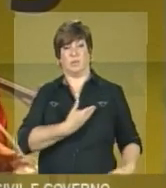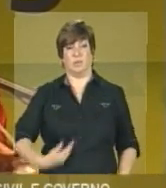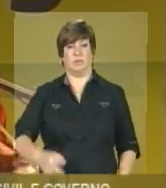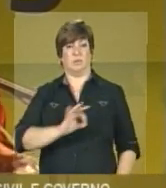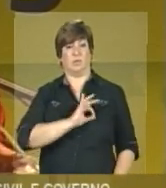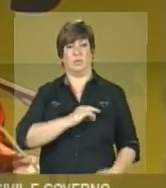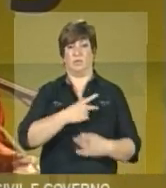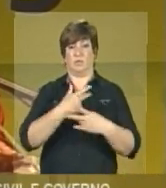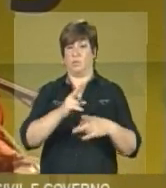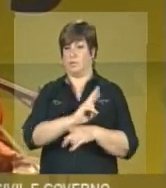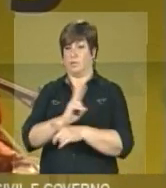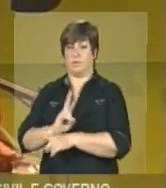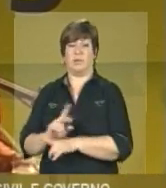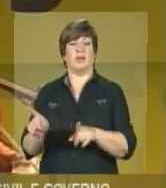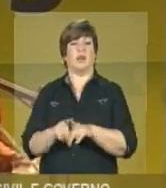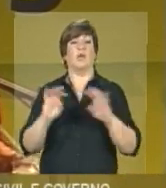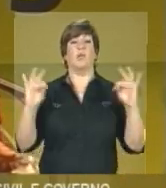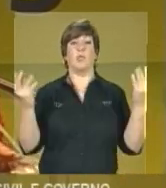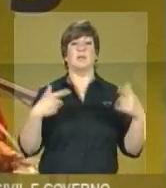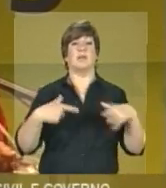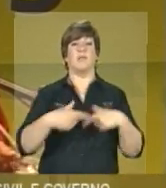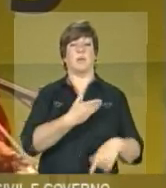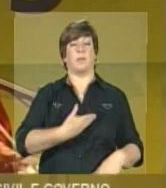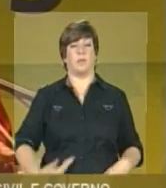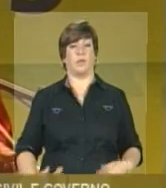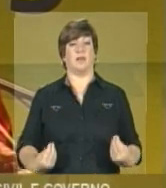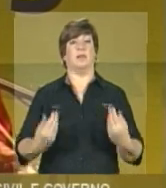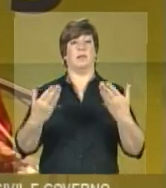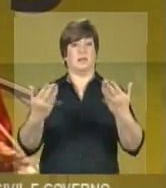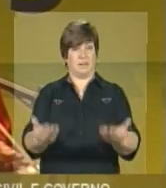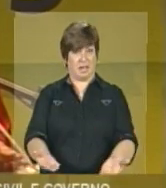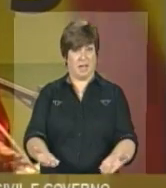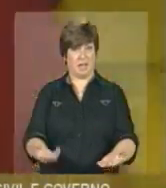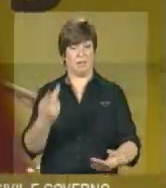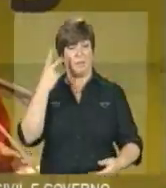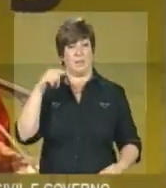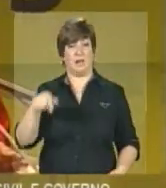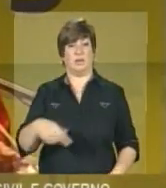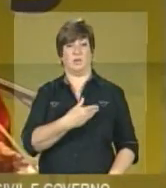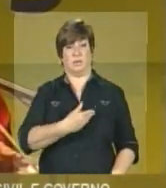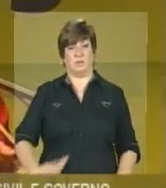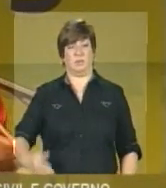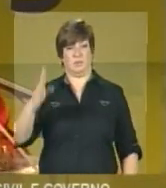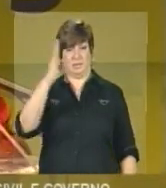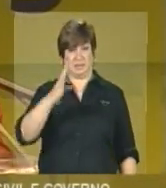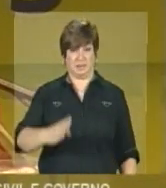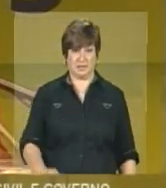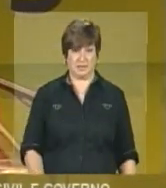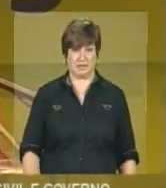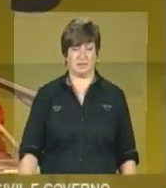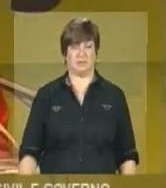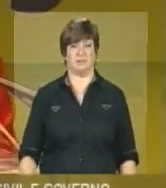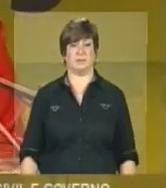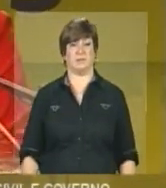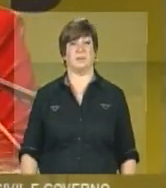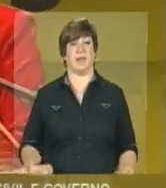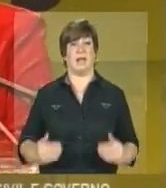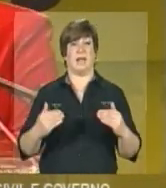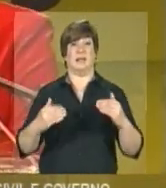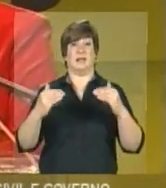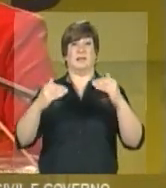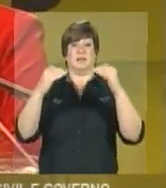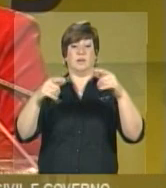pública e de todos os serviços públicos fornecidos pelo Estado brasileiro.